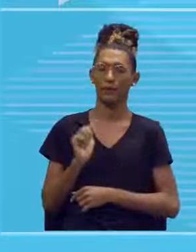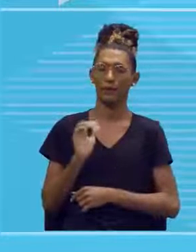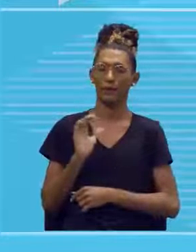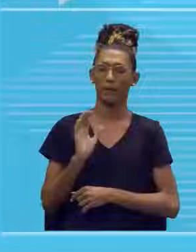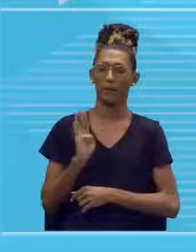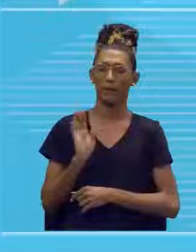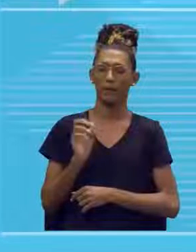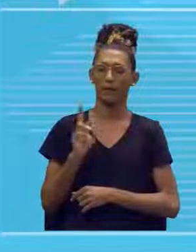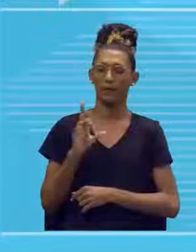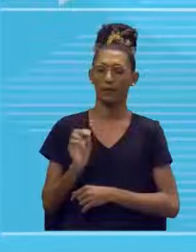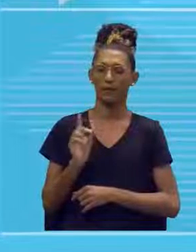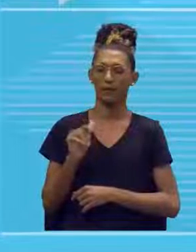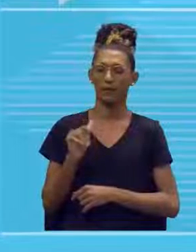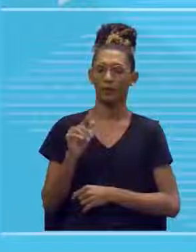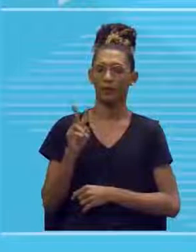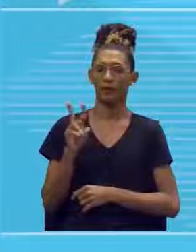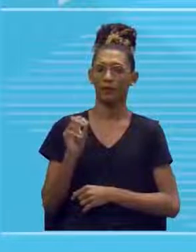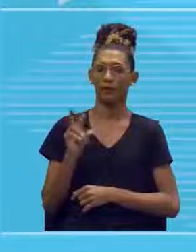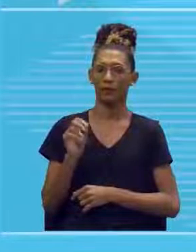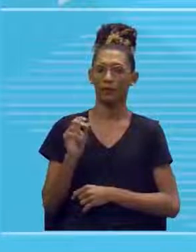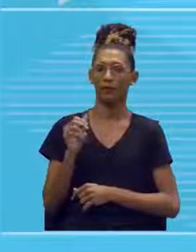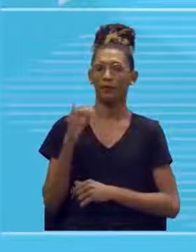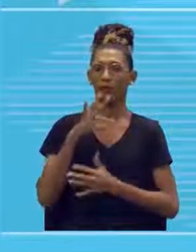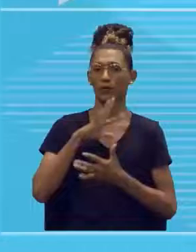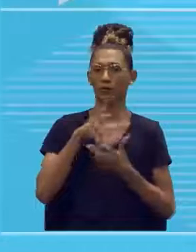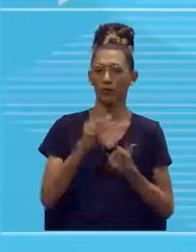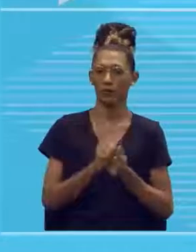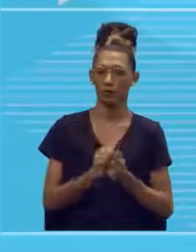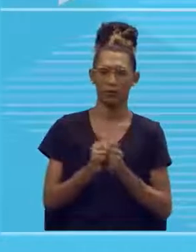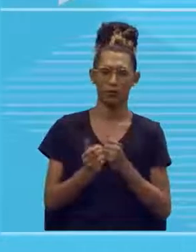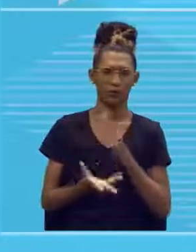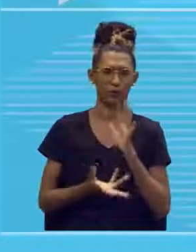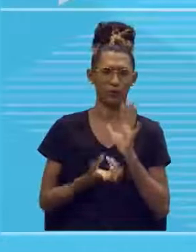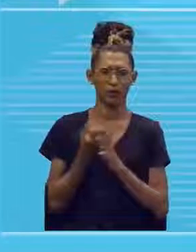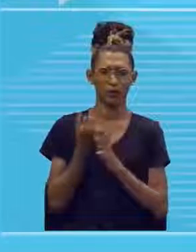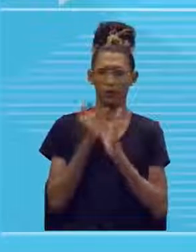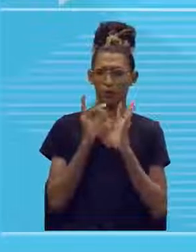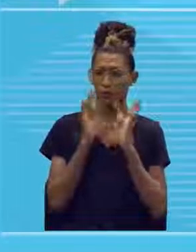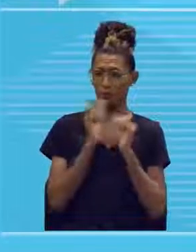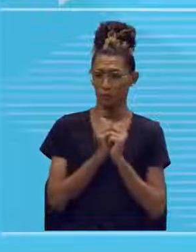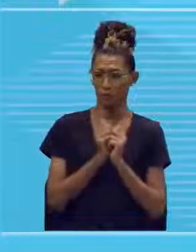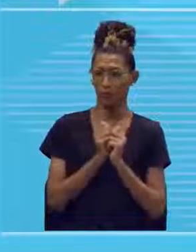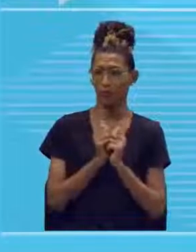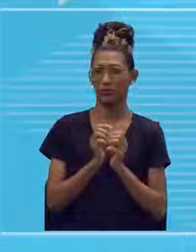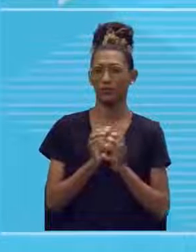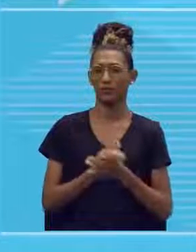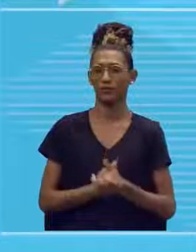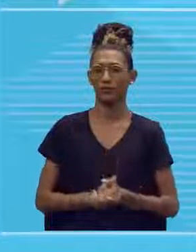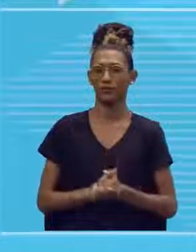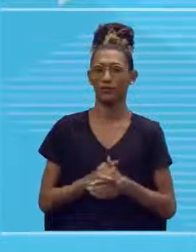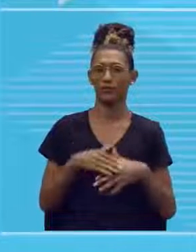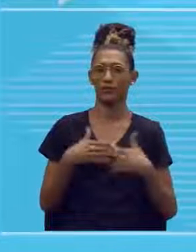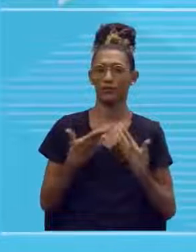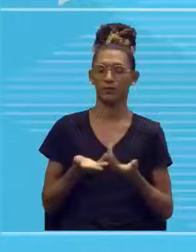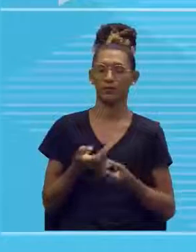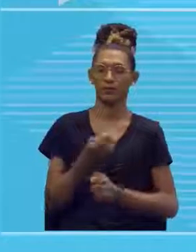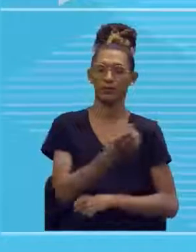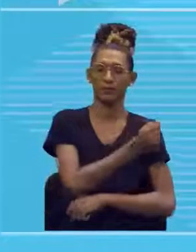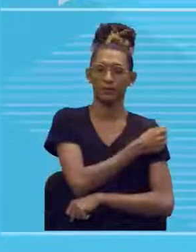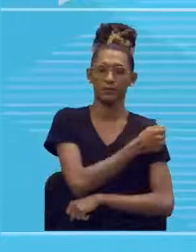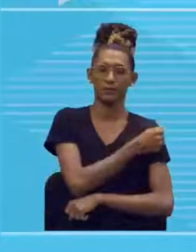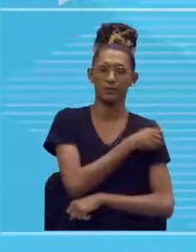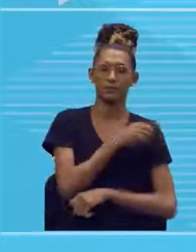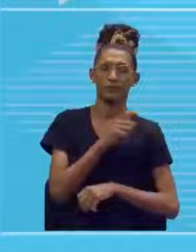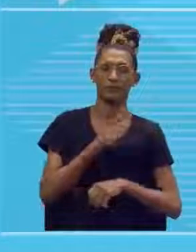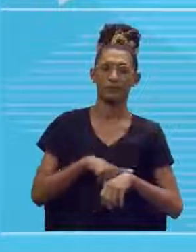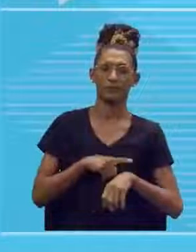do mundo avó do mundo que deu origem a tudo que se conhece hoje Tá certo então gente quando eu